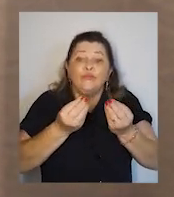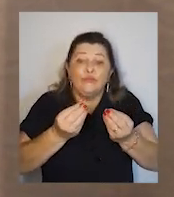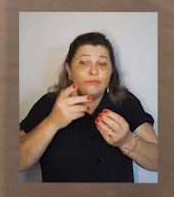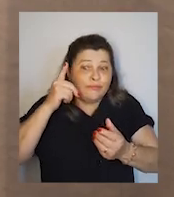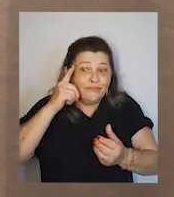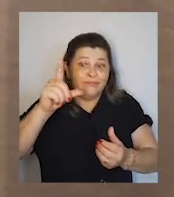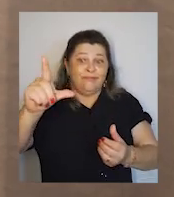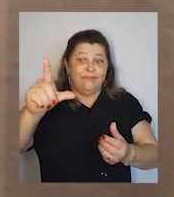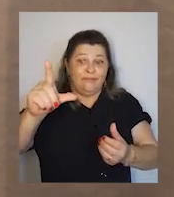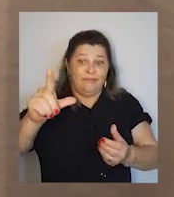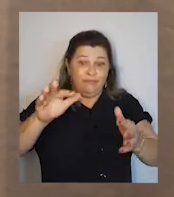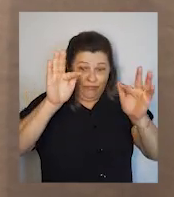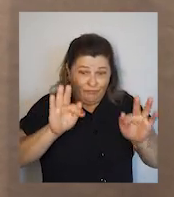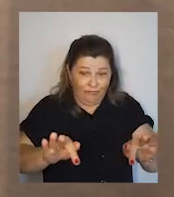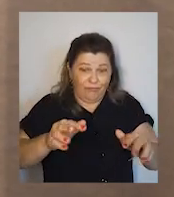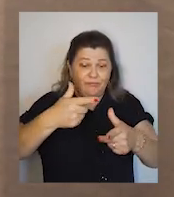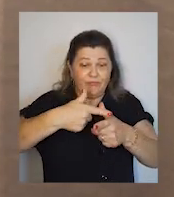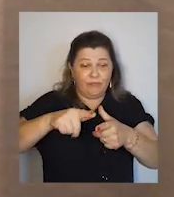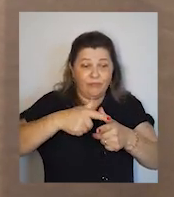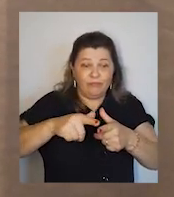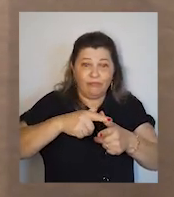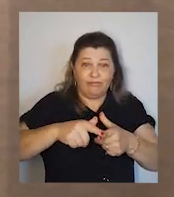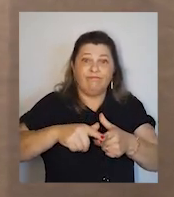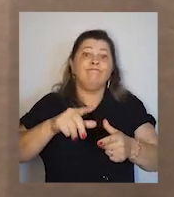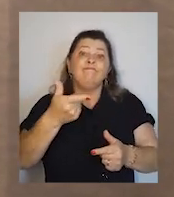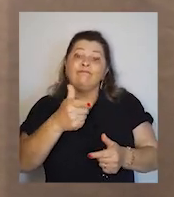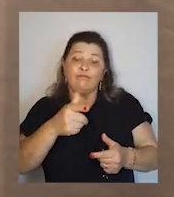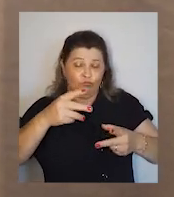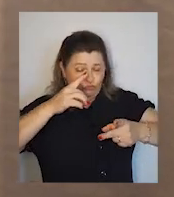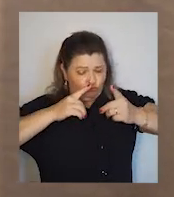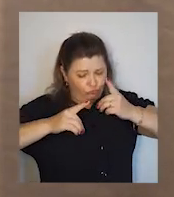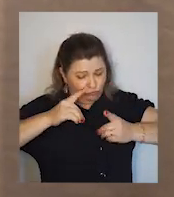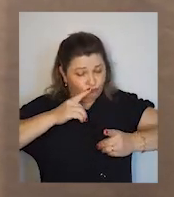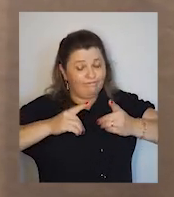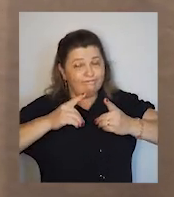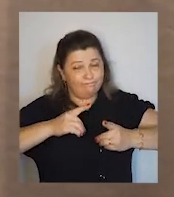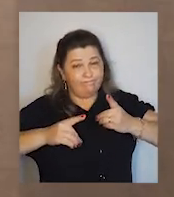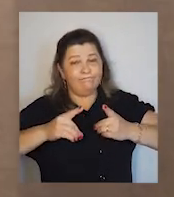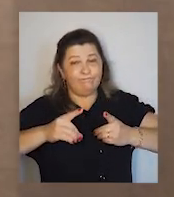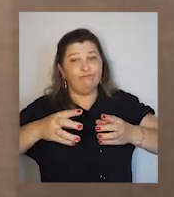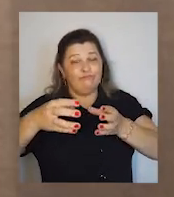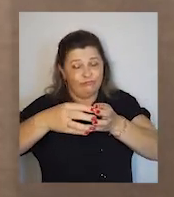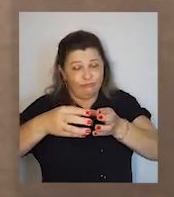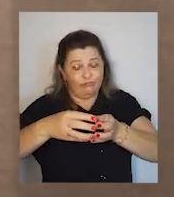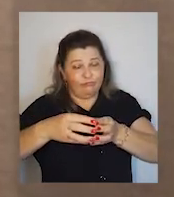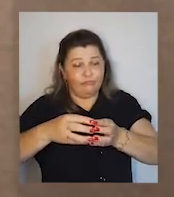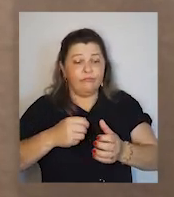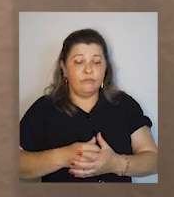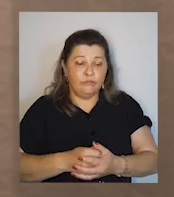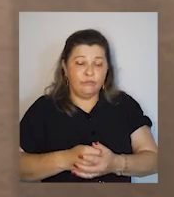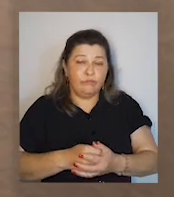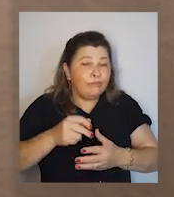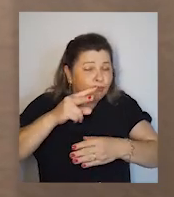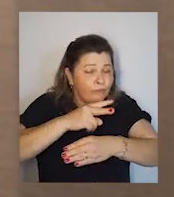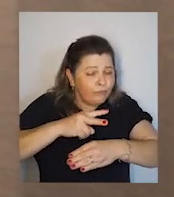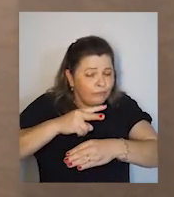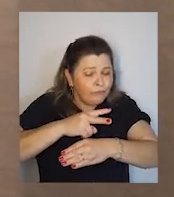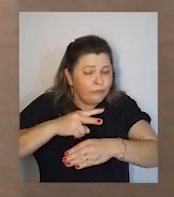superar. Acredito que não tem nenhum que não teve depressão já ali do grupo. A gente